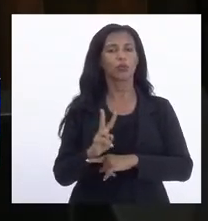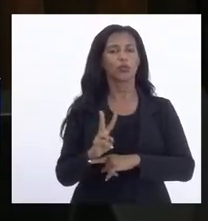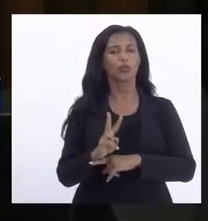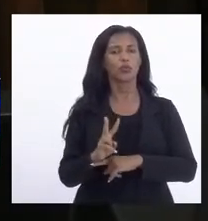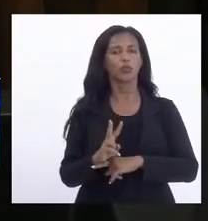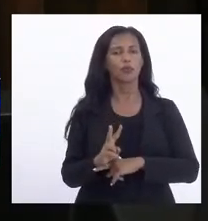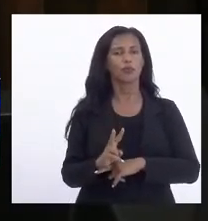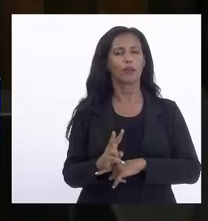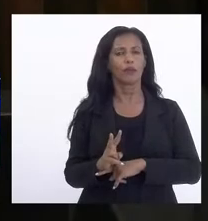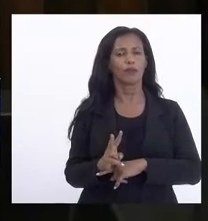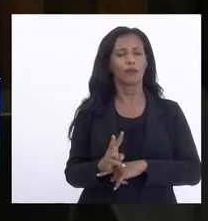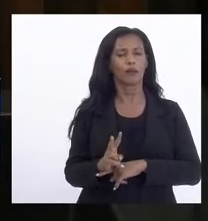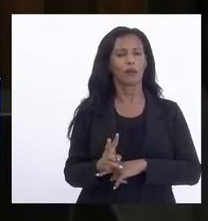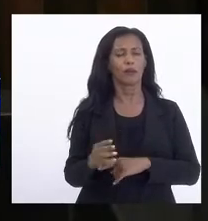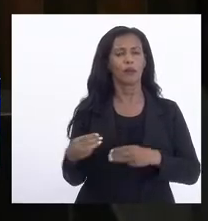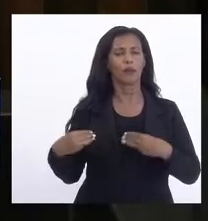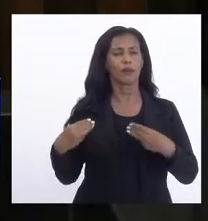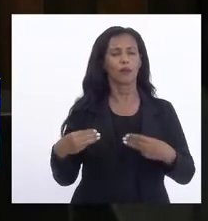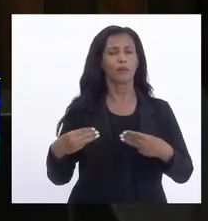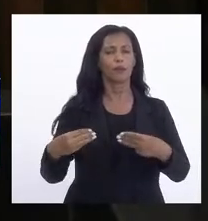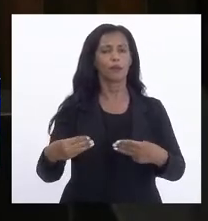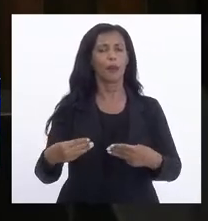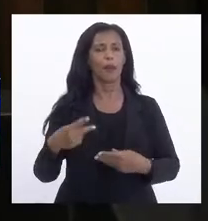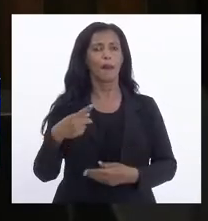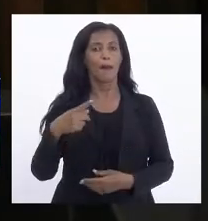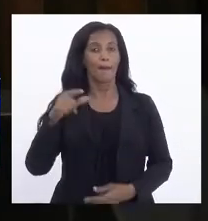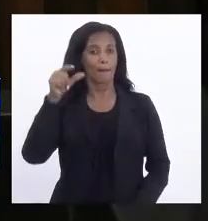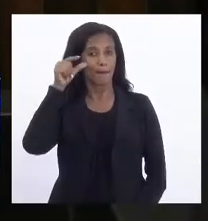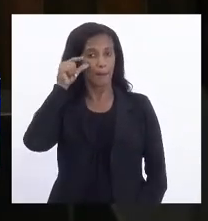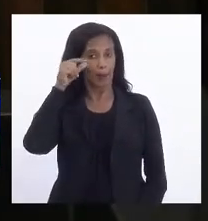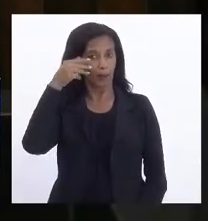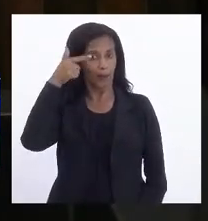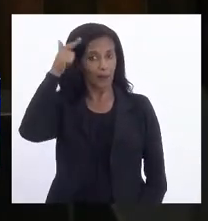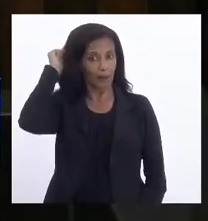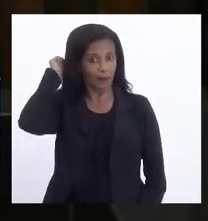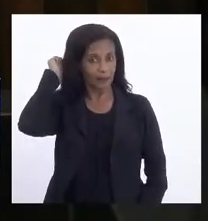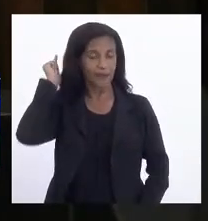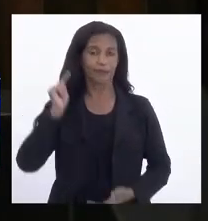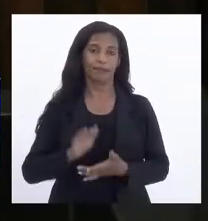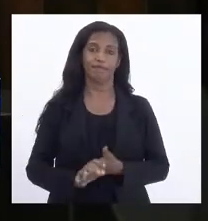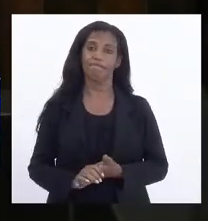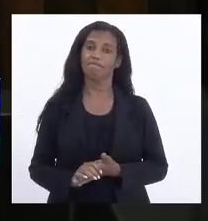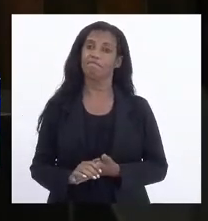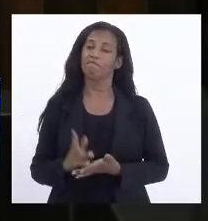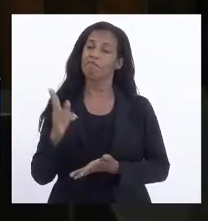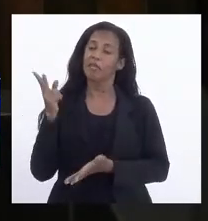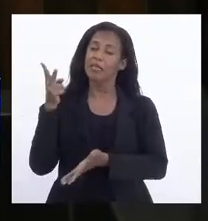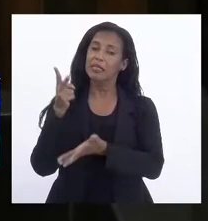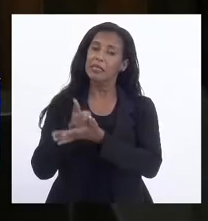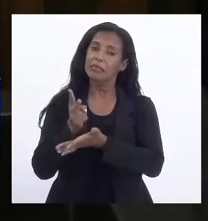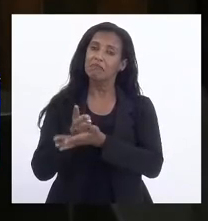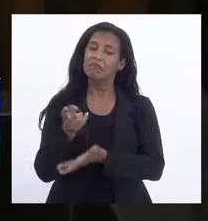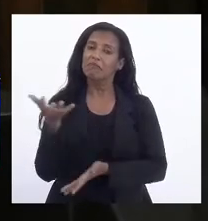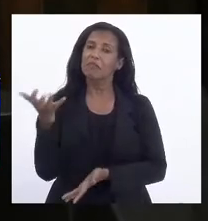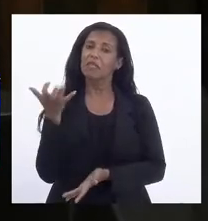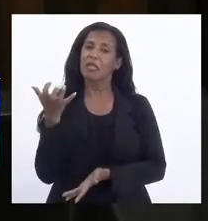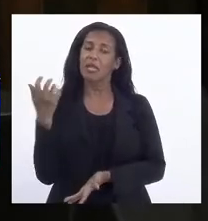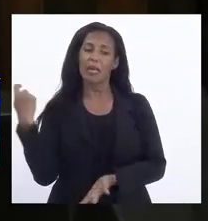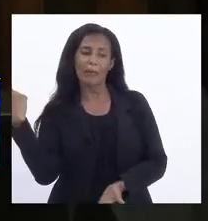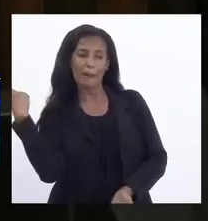supervisionados pelo ministro Paulo Guedes, estão sempre a querer nos